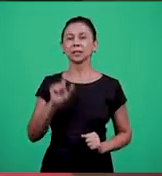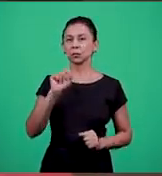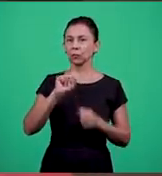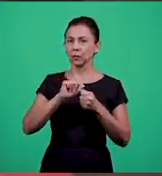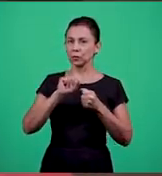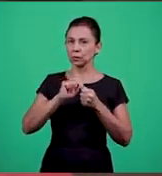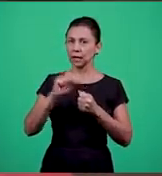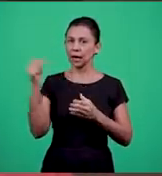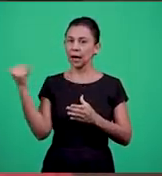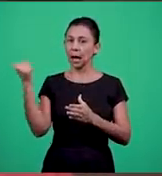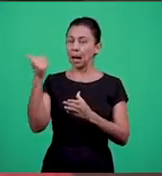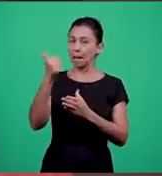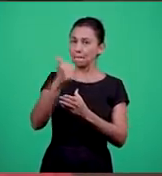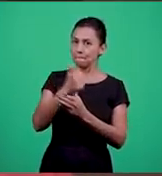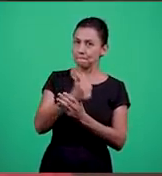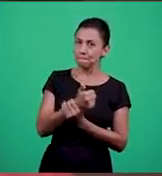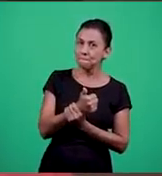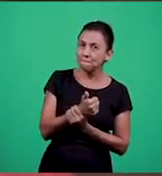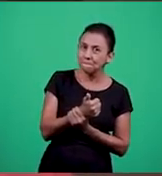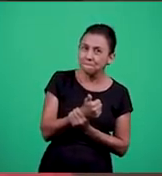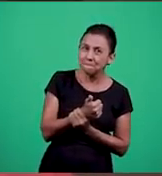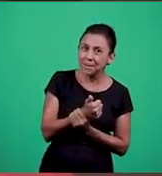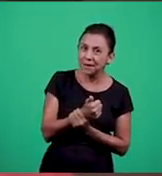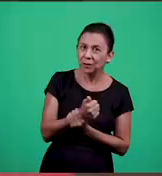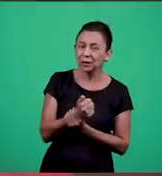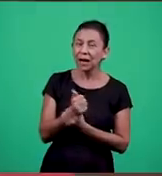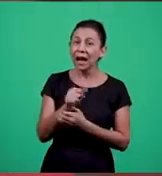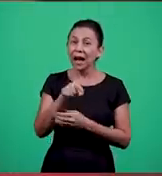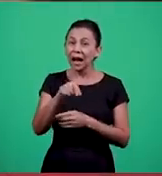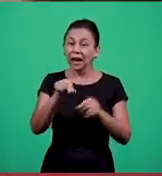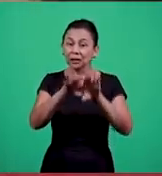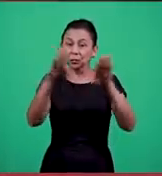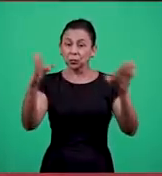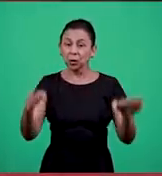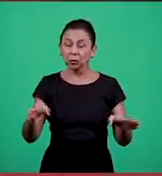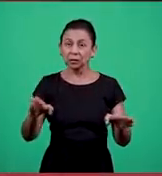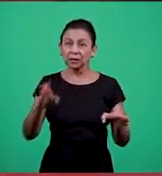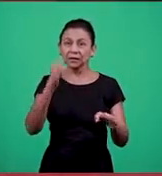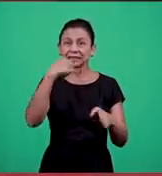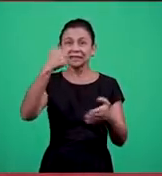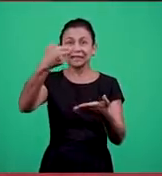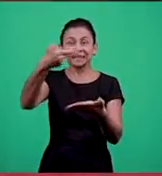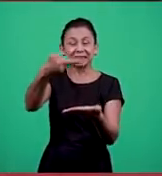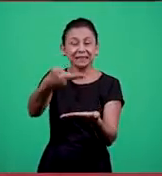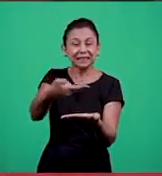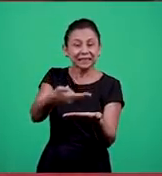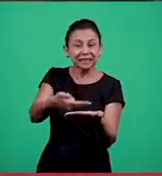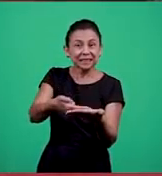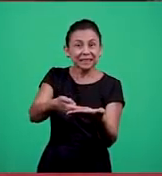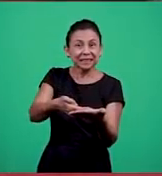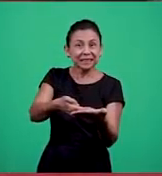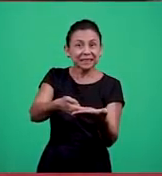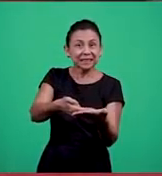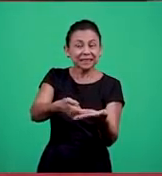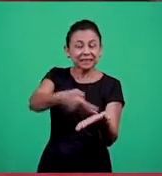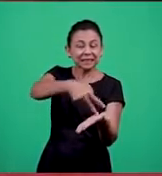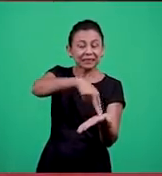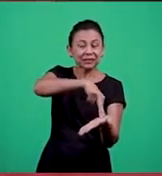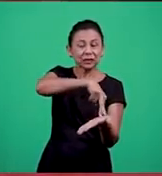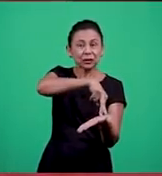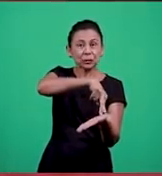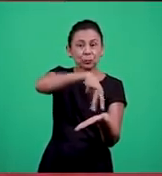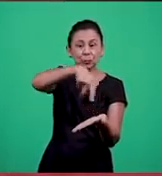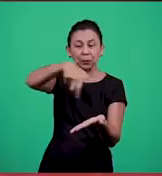o cordeiro no lugar de Isaque. Olha que